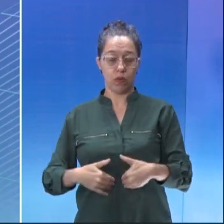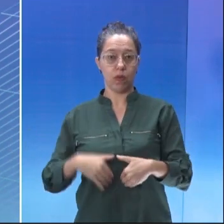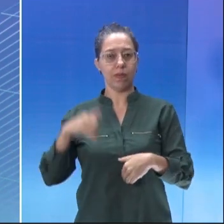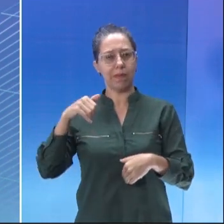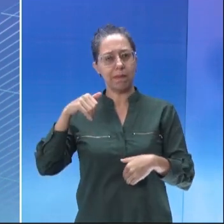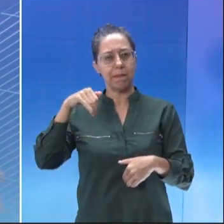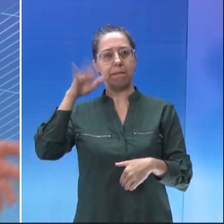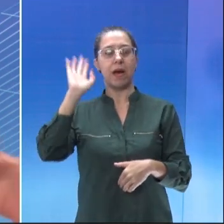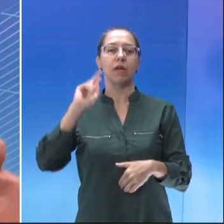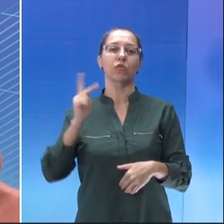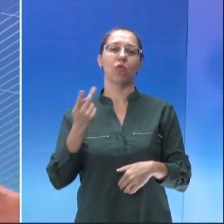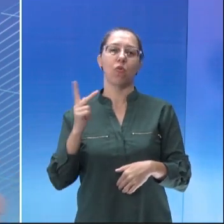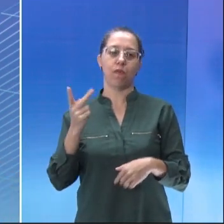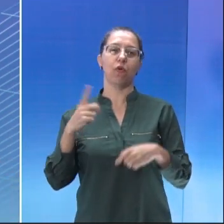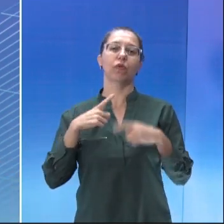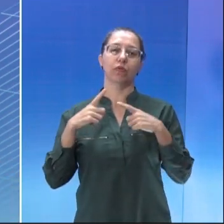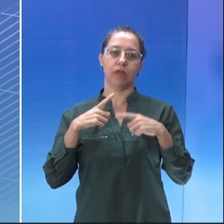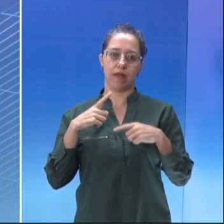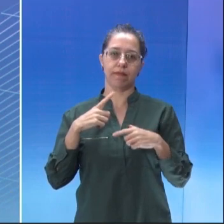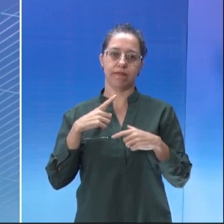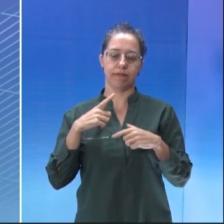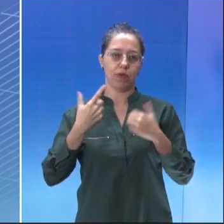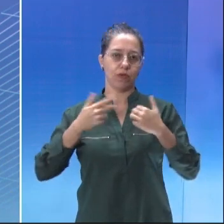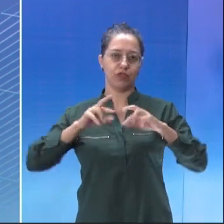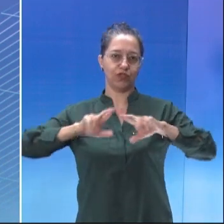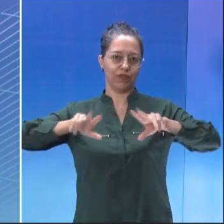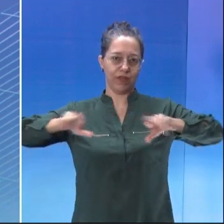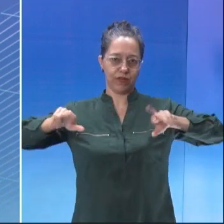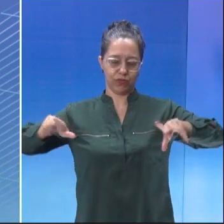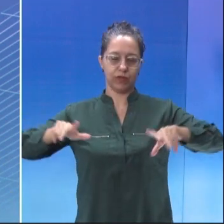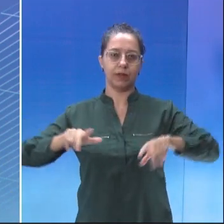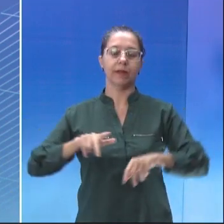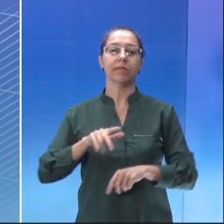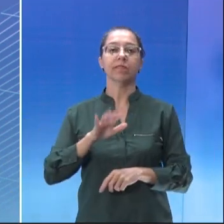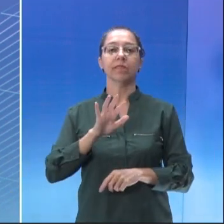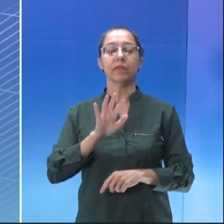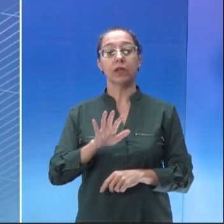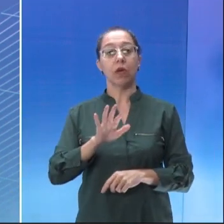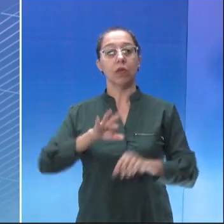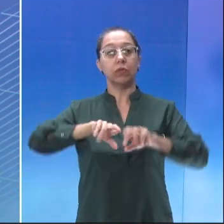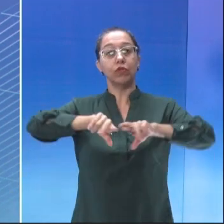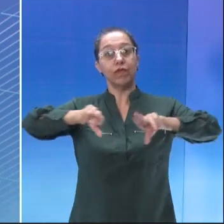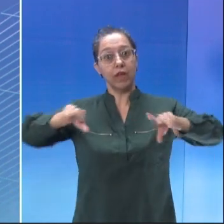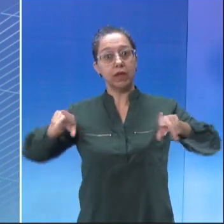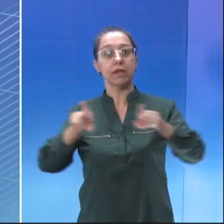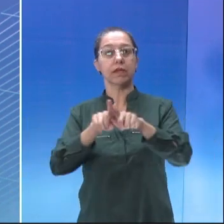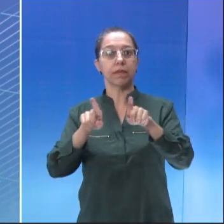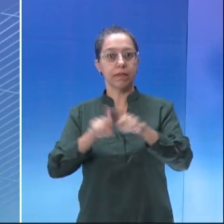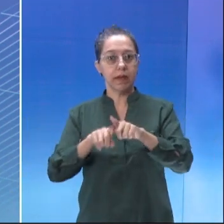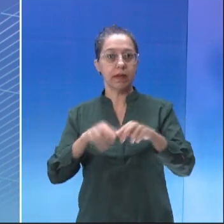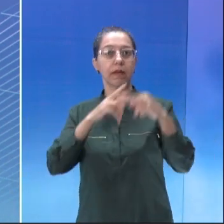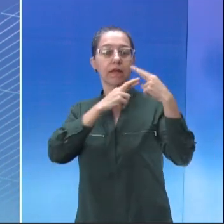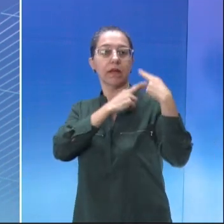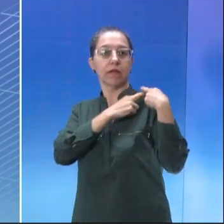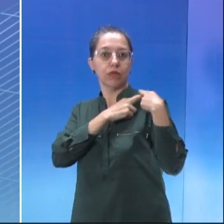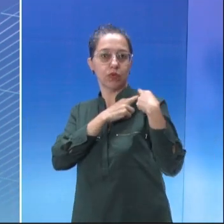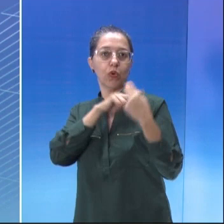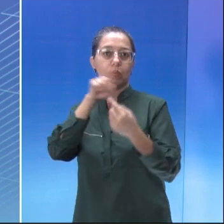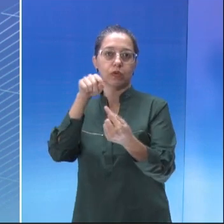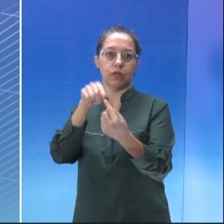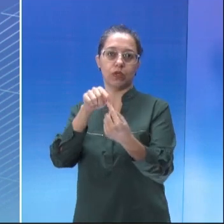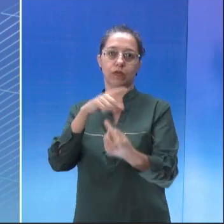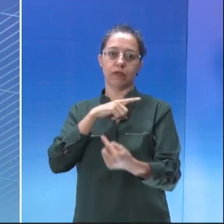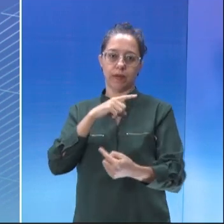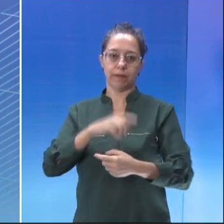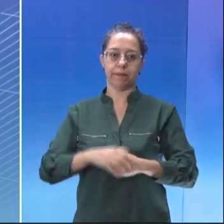gente tem aí no nosso corpo, atuando e fazendo as mais diversas funções. Vamos aí